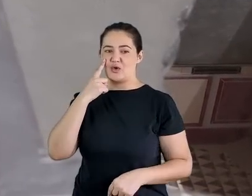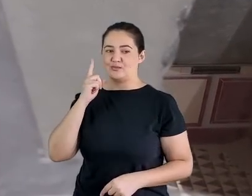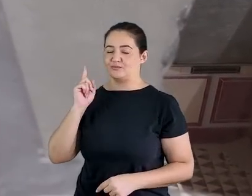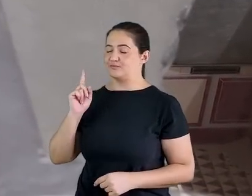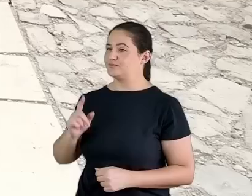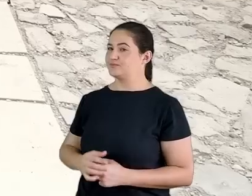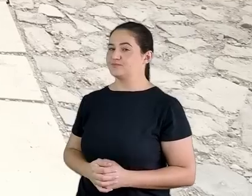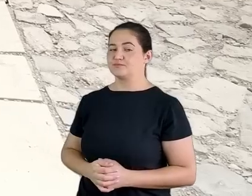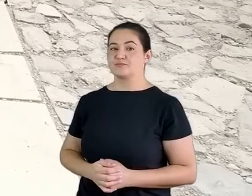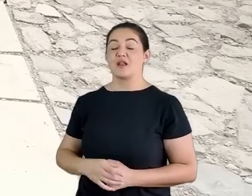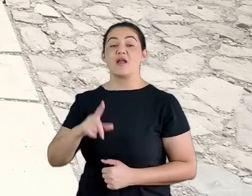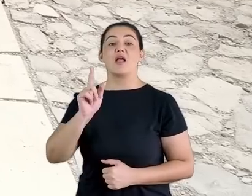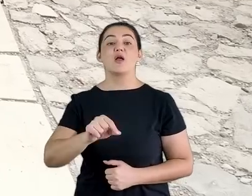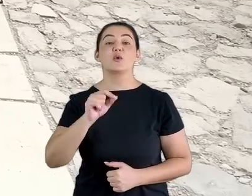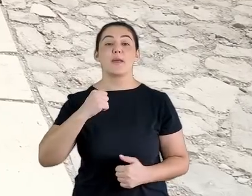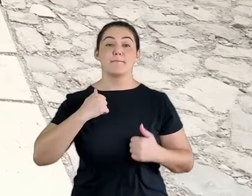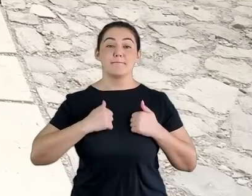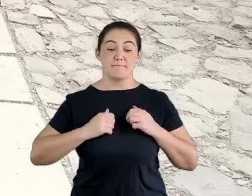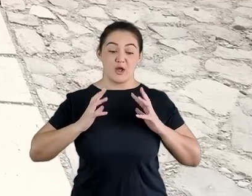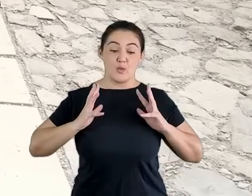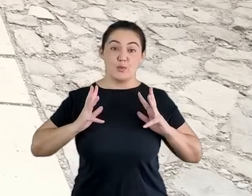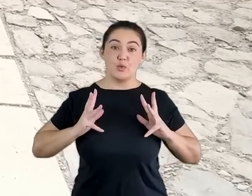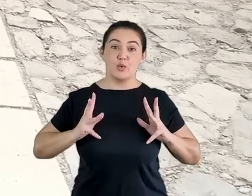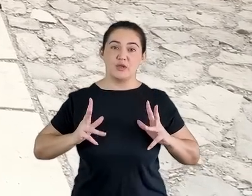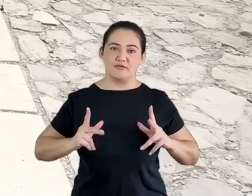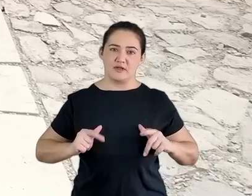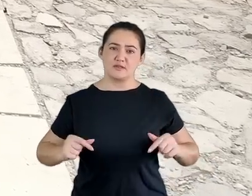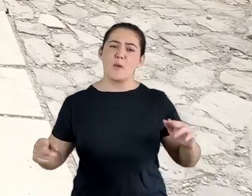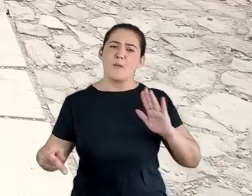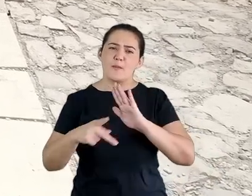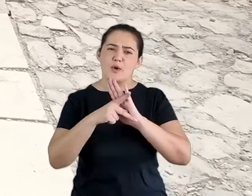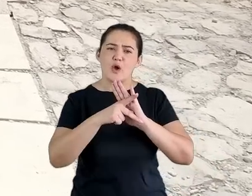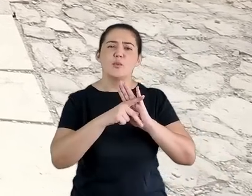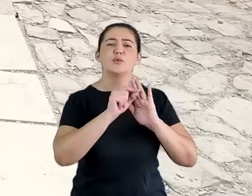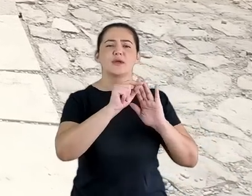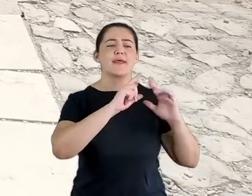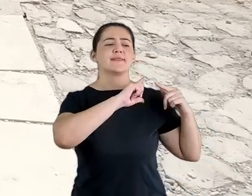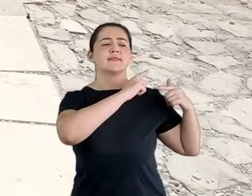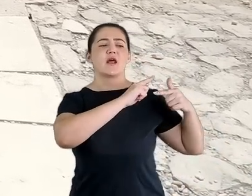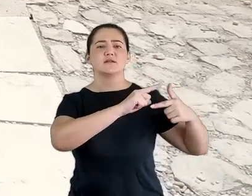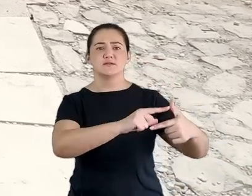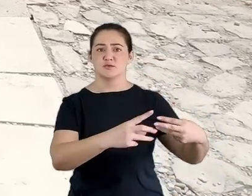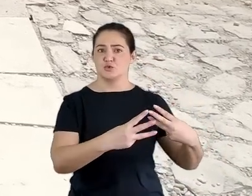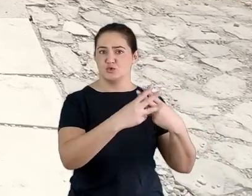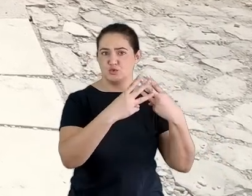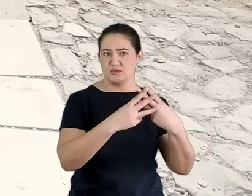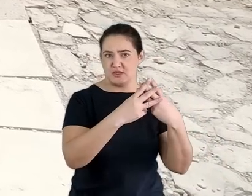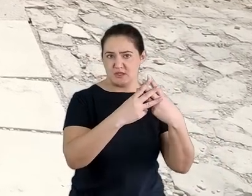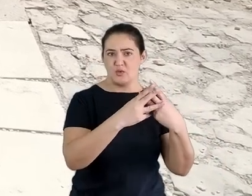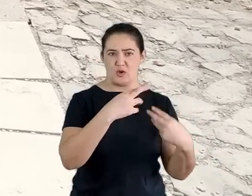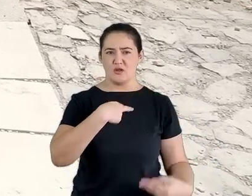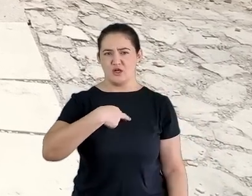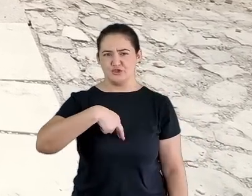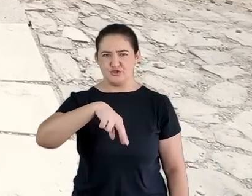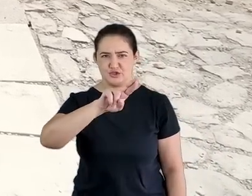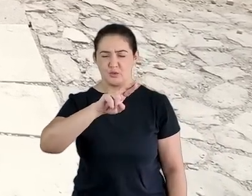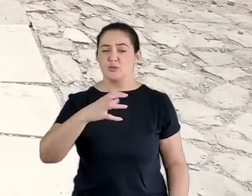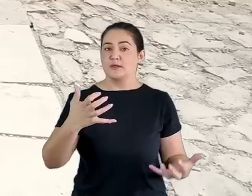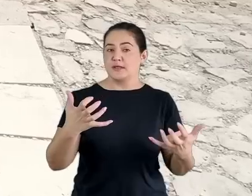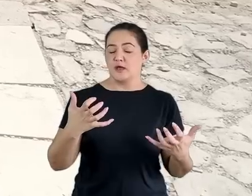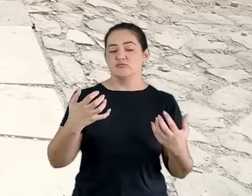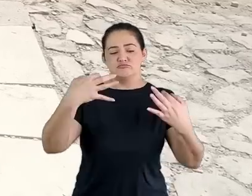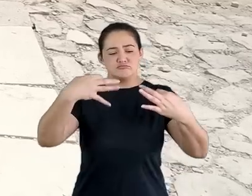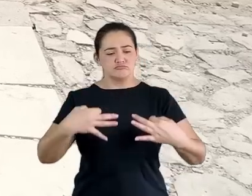um lugar para banhos de purificação dos judeus, ou seja, todo judeu que queria demonstrar uma seriedade com a